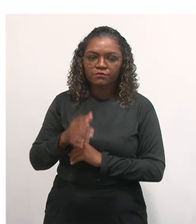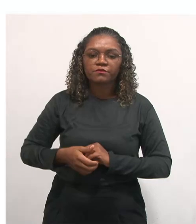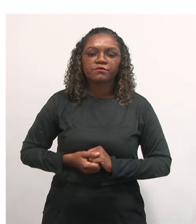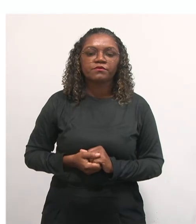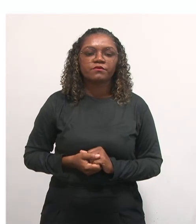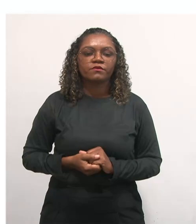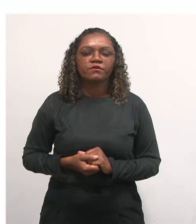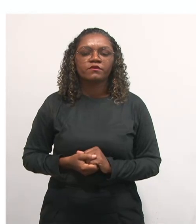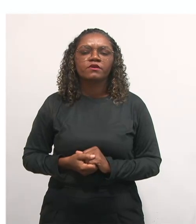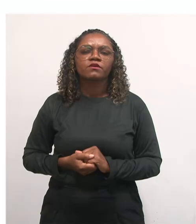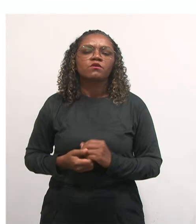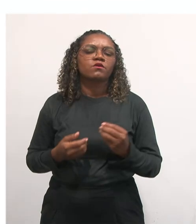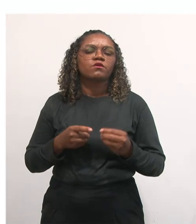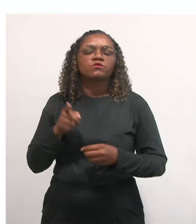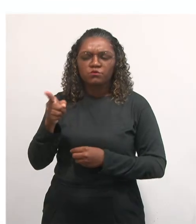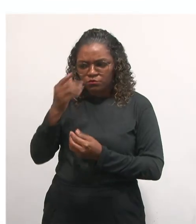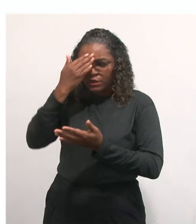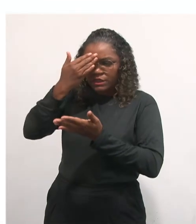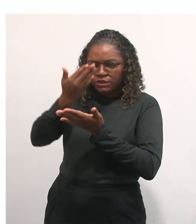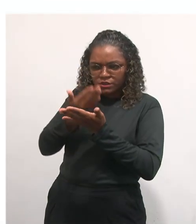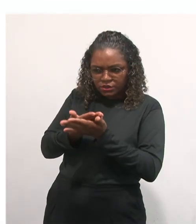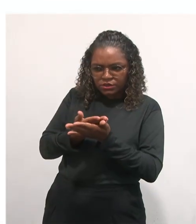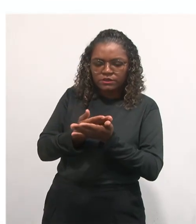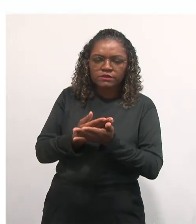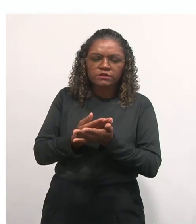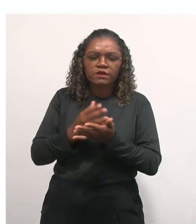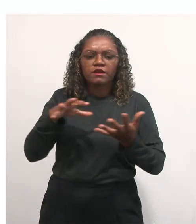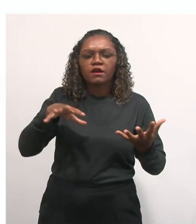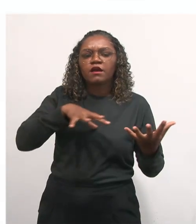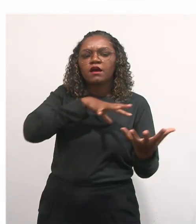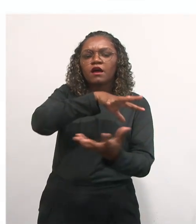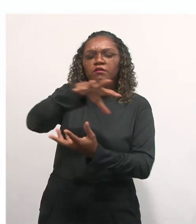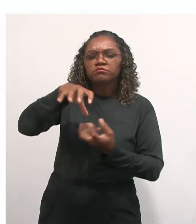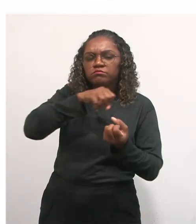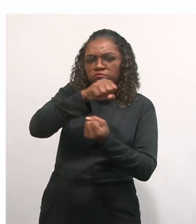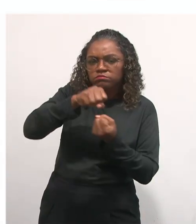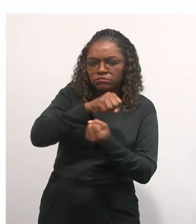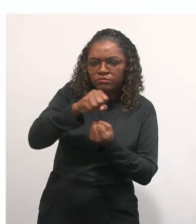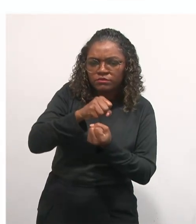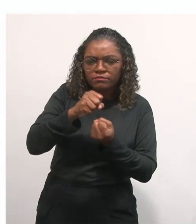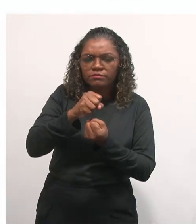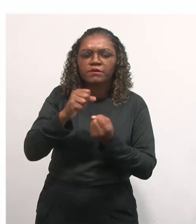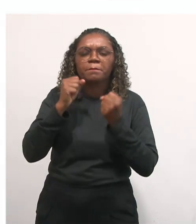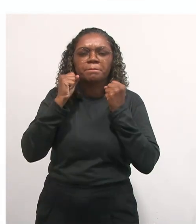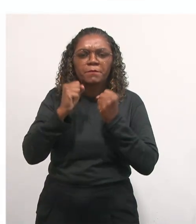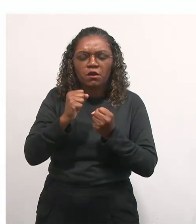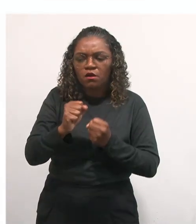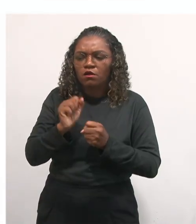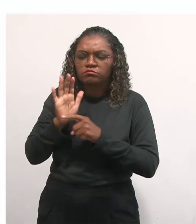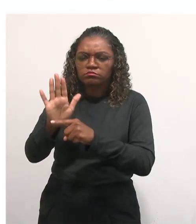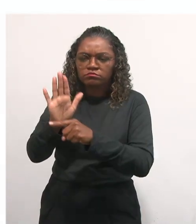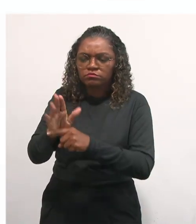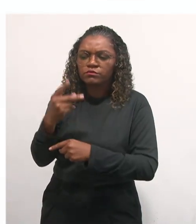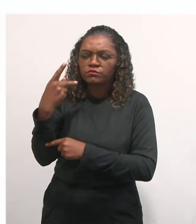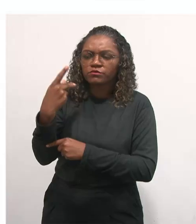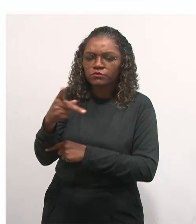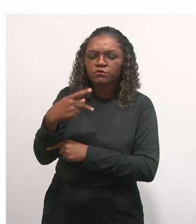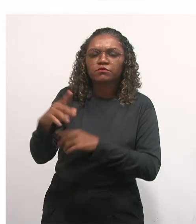aula. De que forma você acredita que a sustentabilidade pode ser promovida na sua